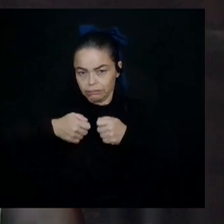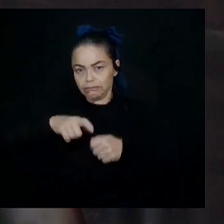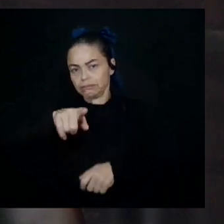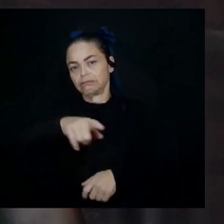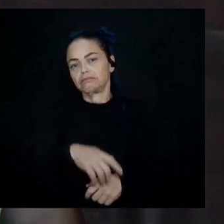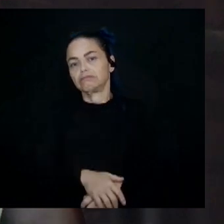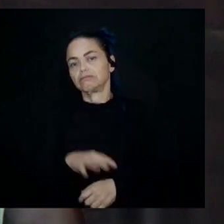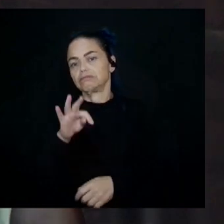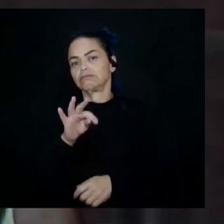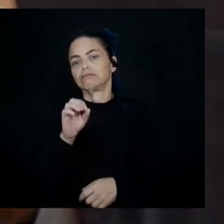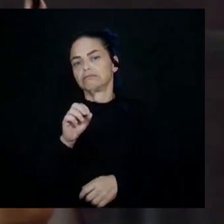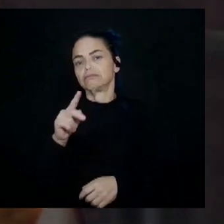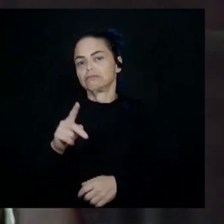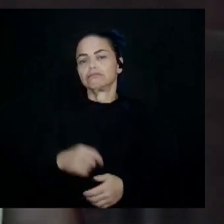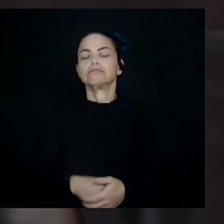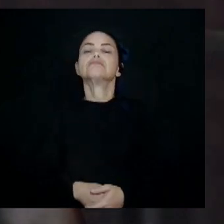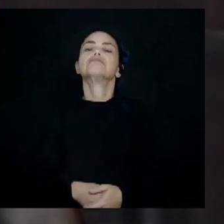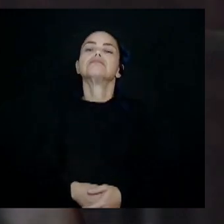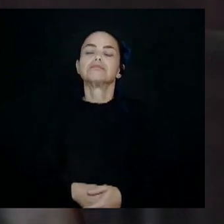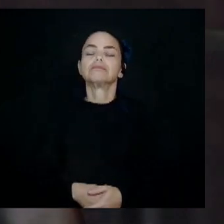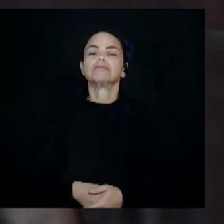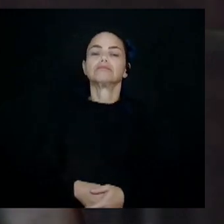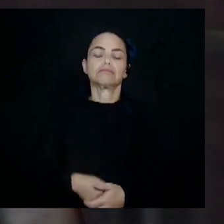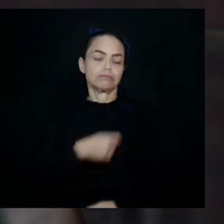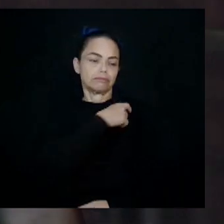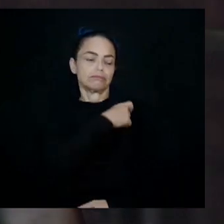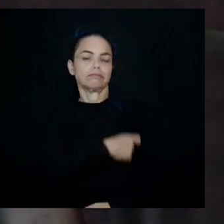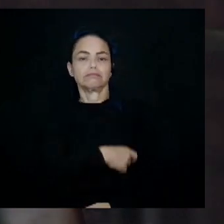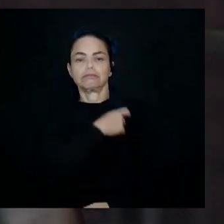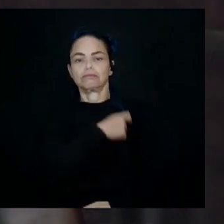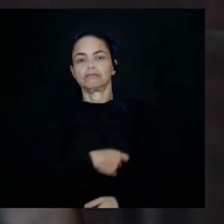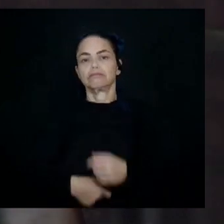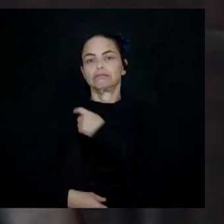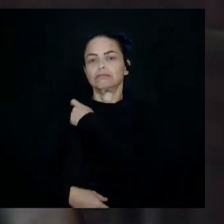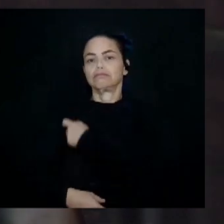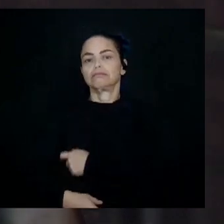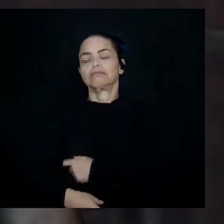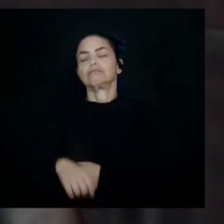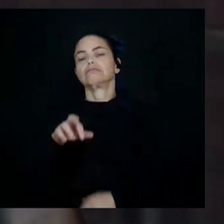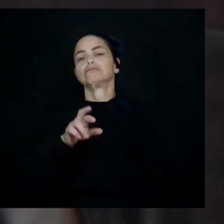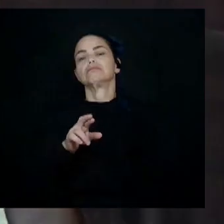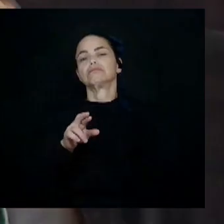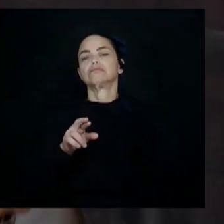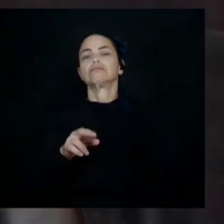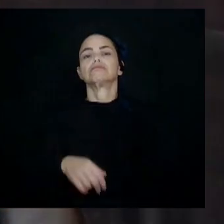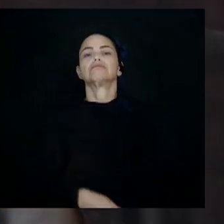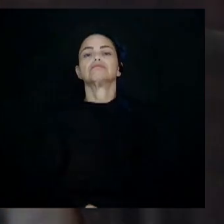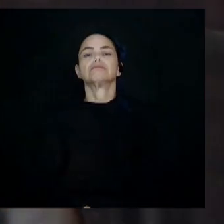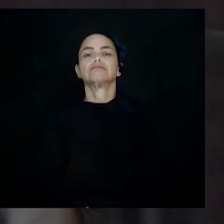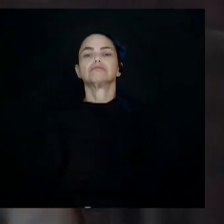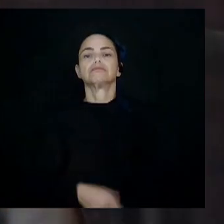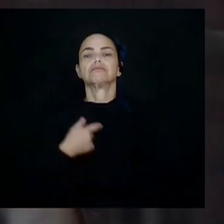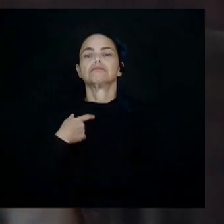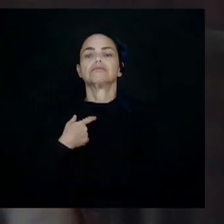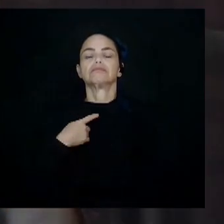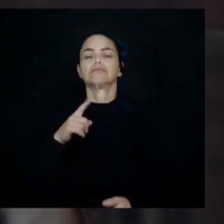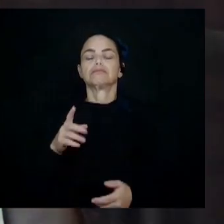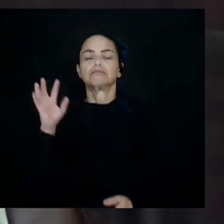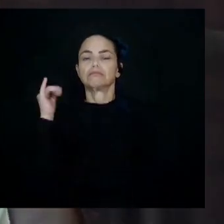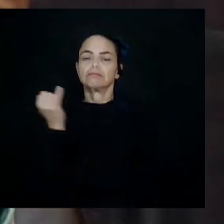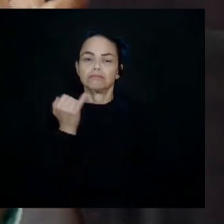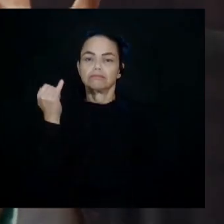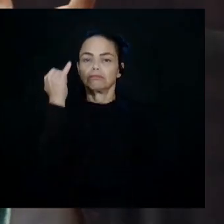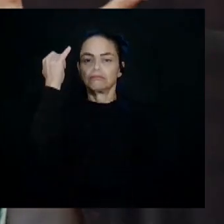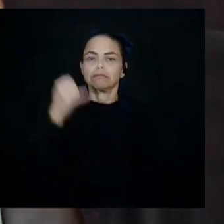vamos pôr uma regata por baixo dessa blusa branca, né? Isso. E uma outra coisa muito importante, por